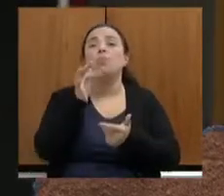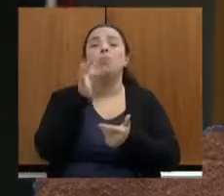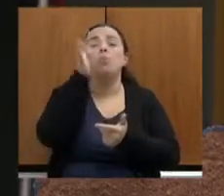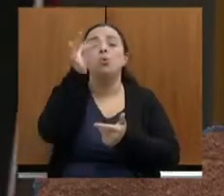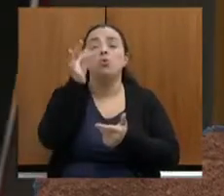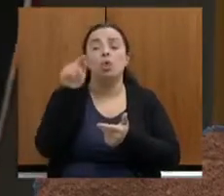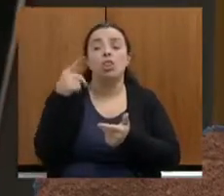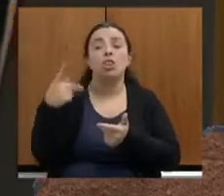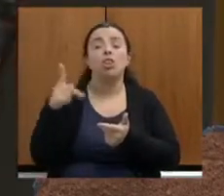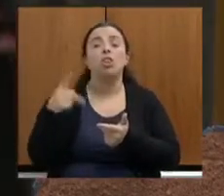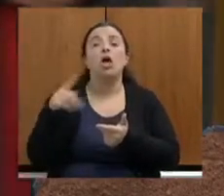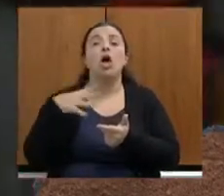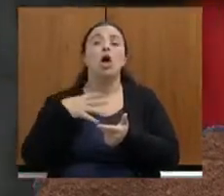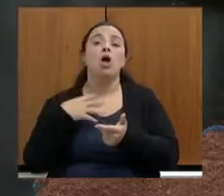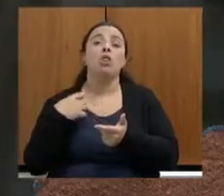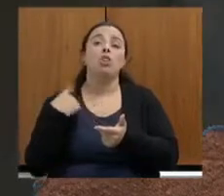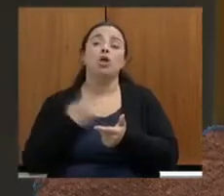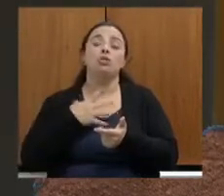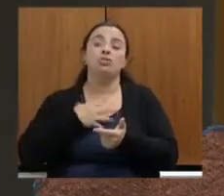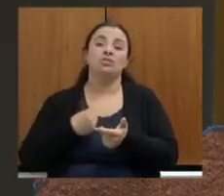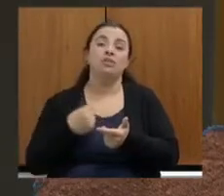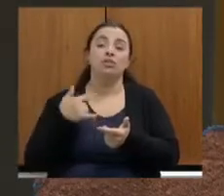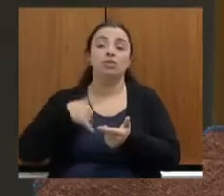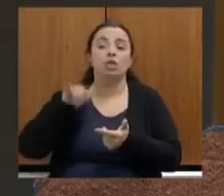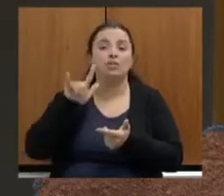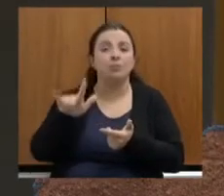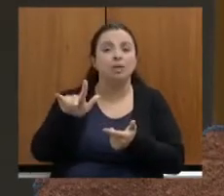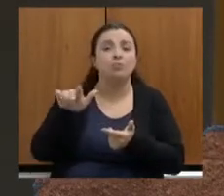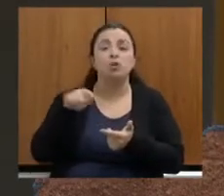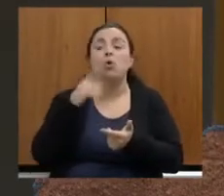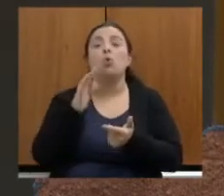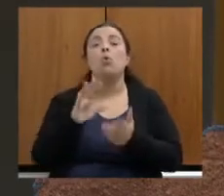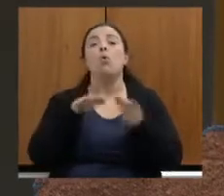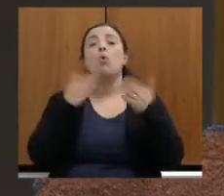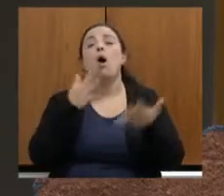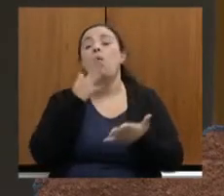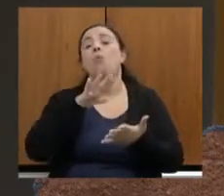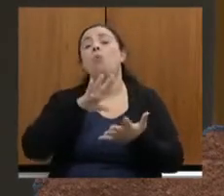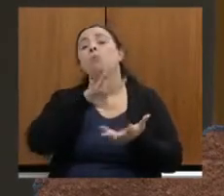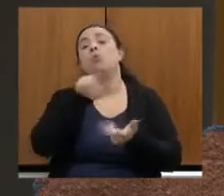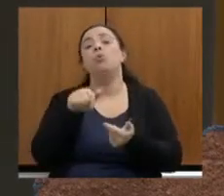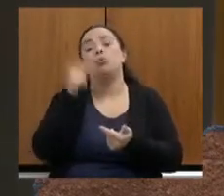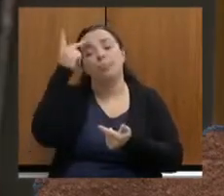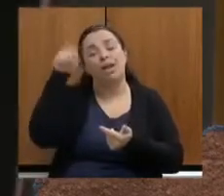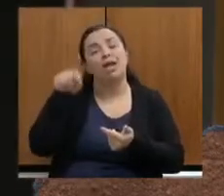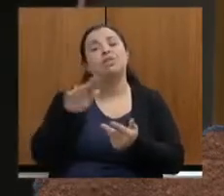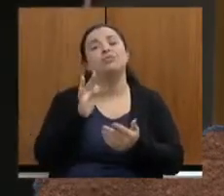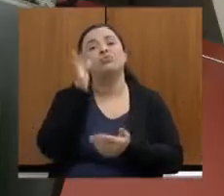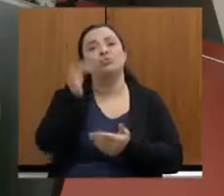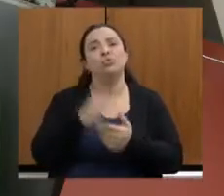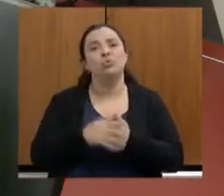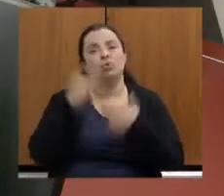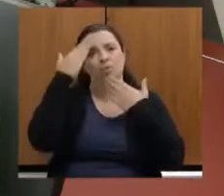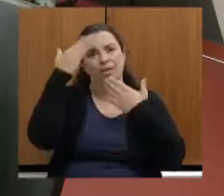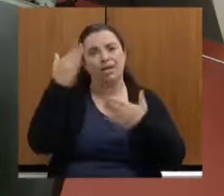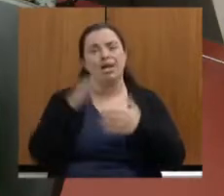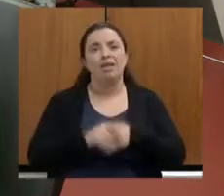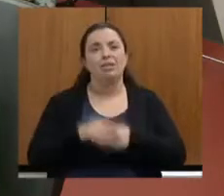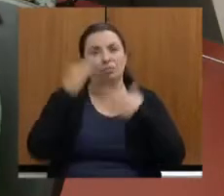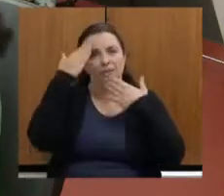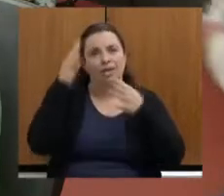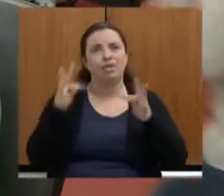filhos que amamos tanto Obrigado a todos muito